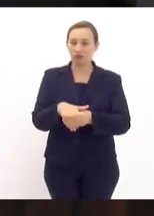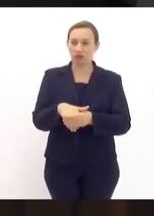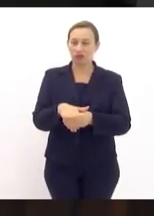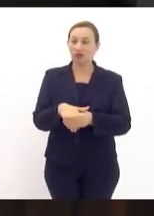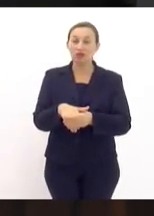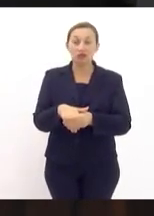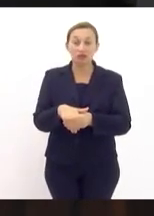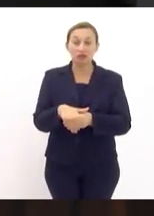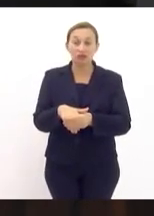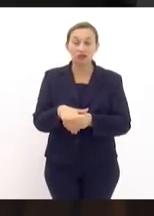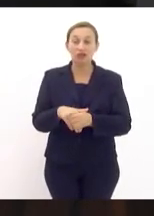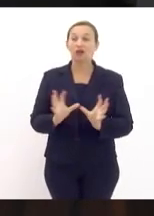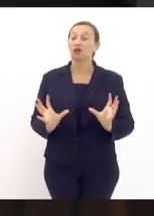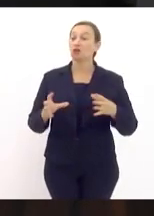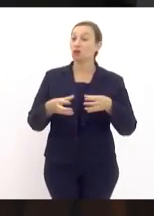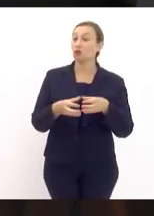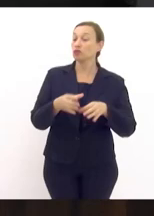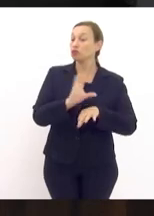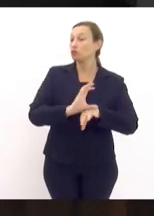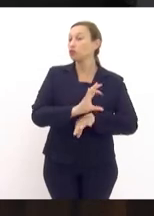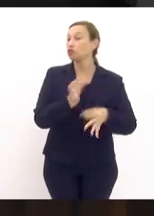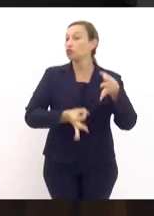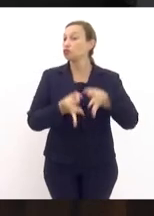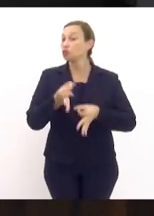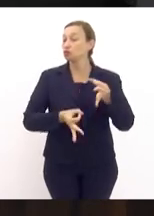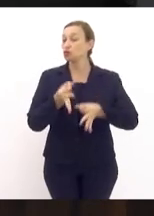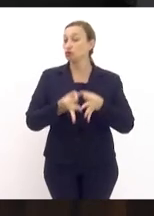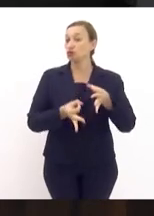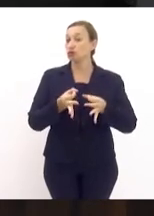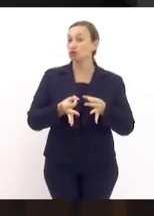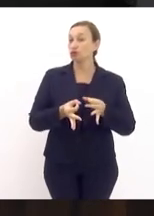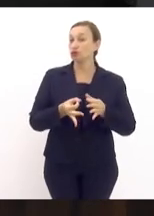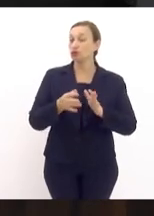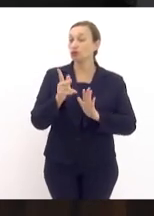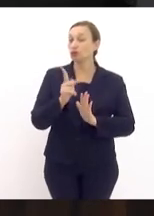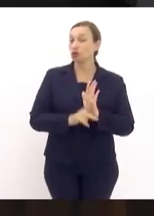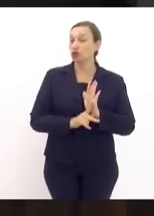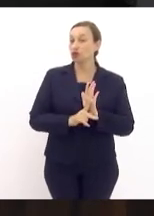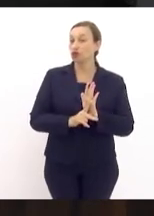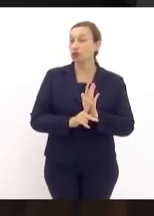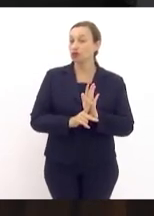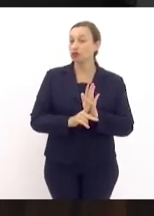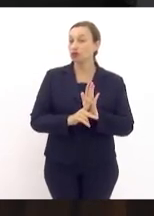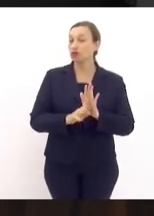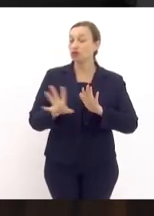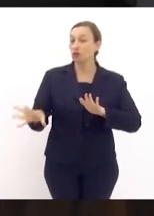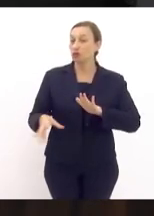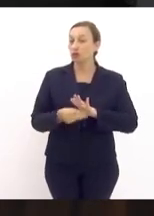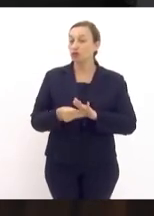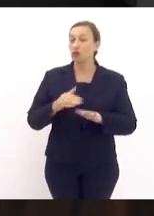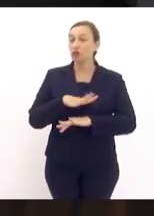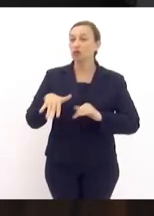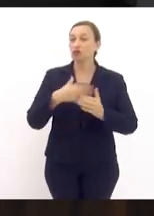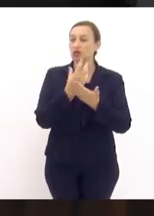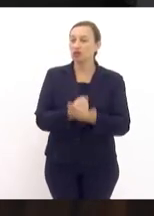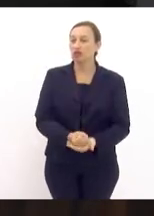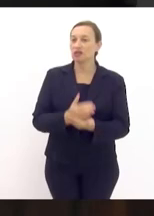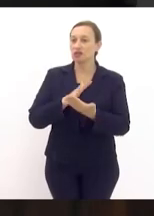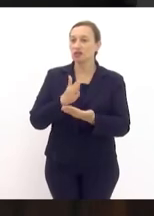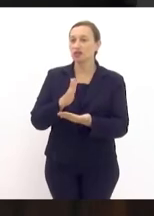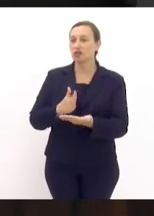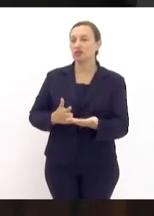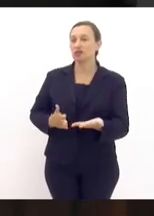parecer da Comissão de Constituição e Justiça ao projeto. Com emendas. Senhores, que aprovem, permaneçam como